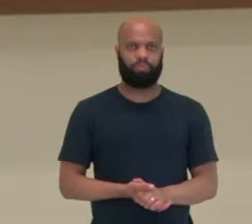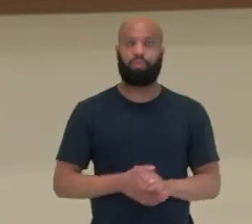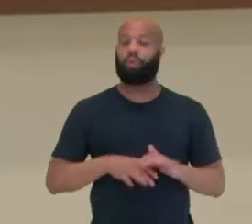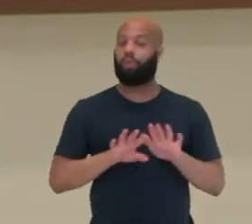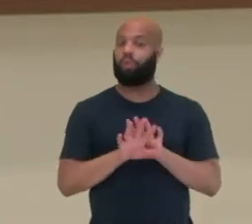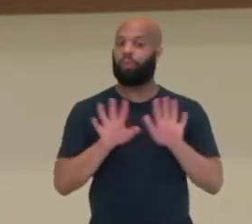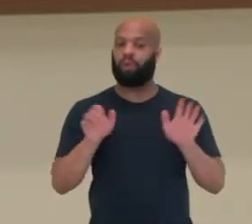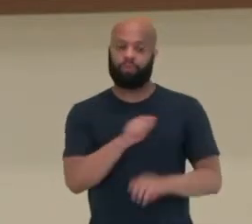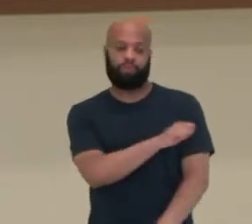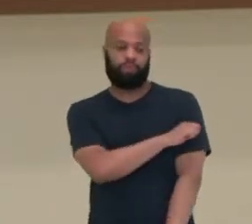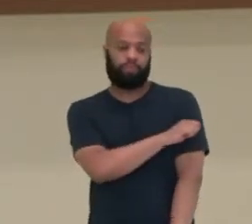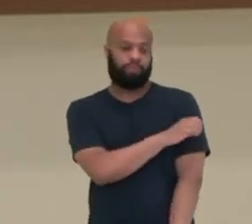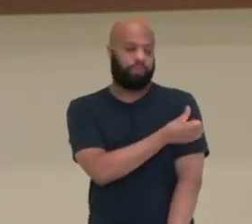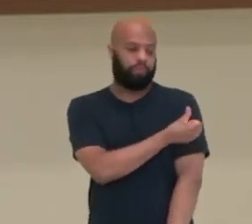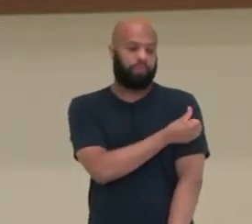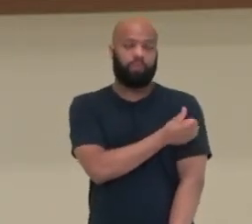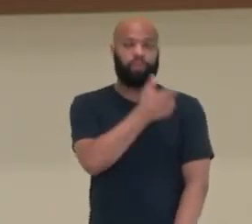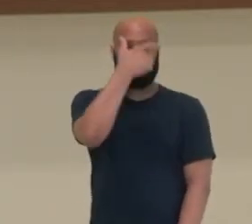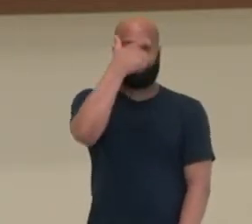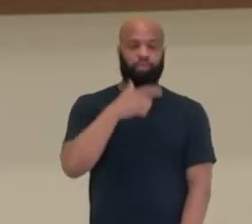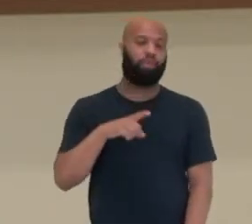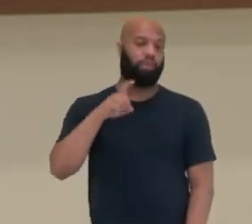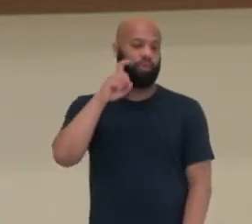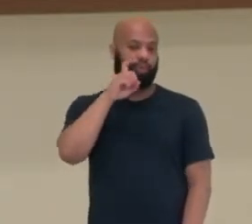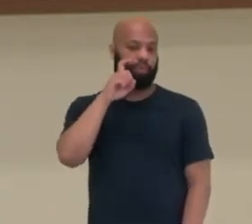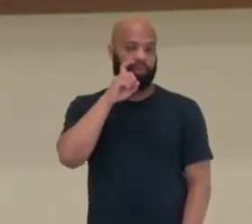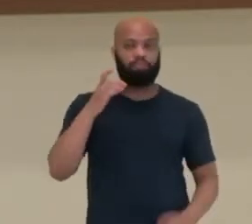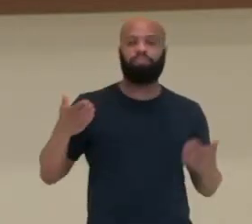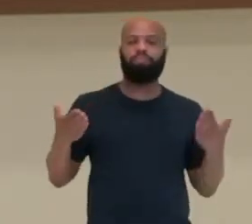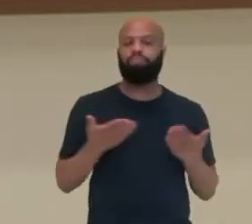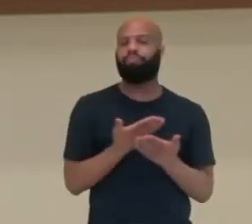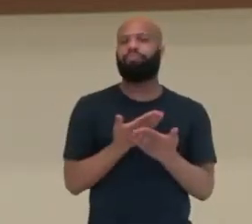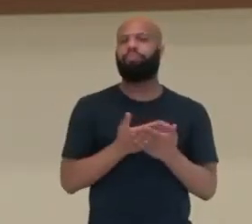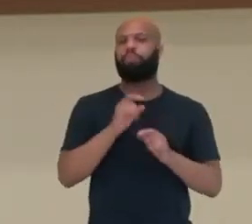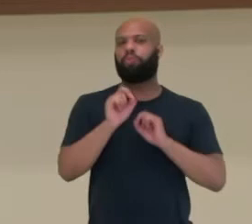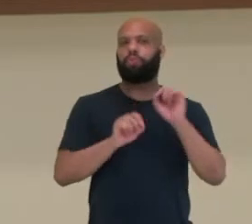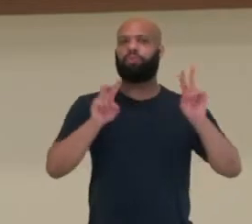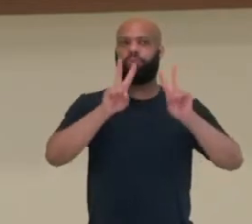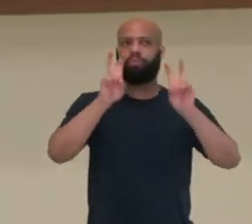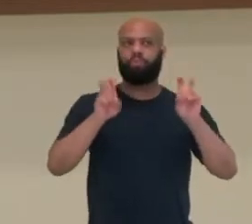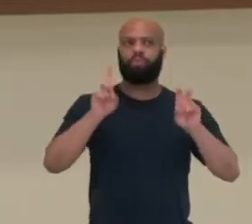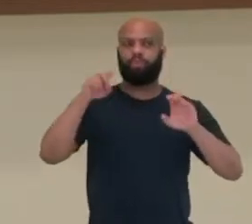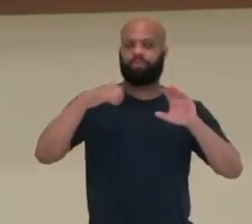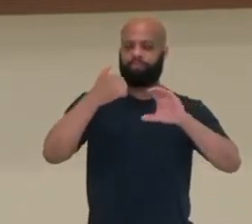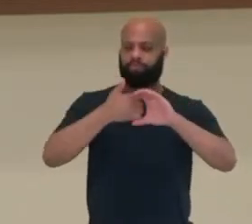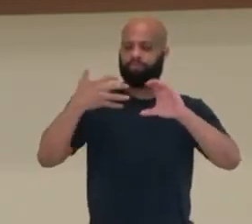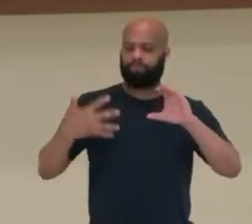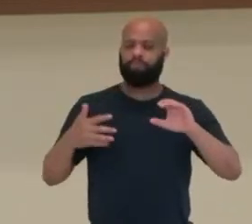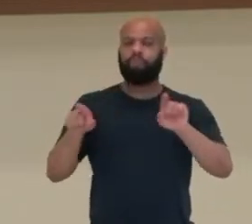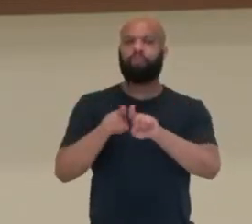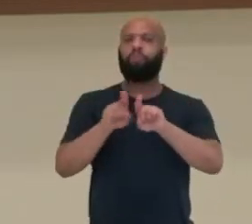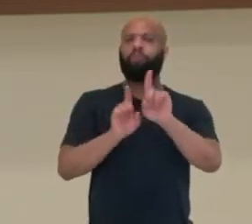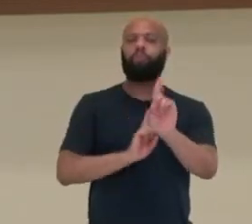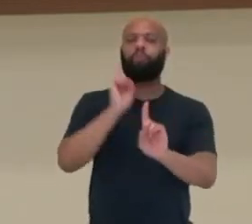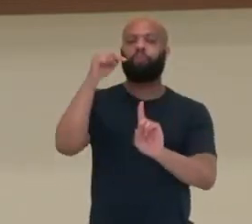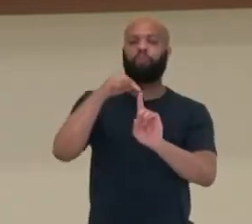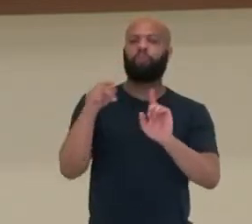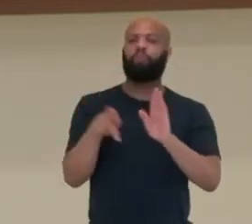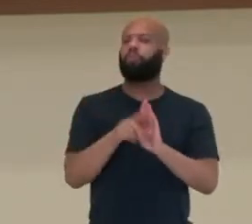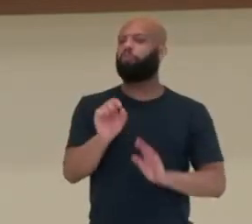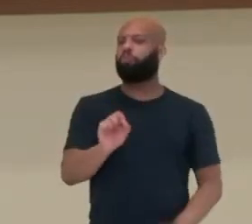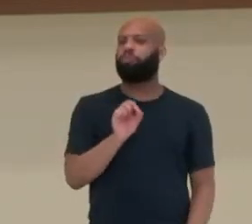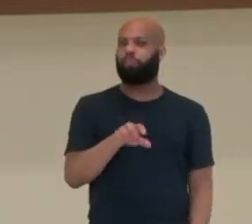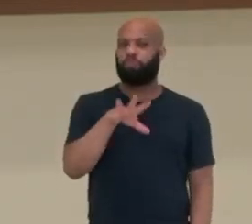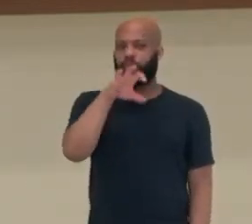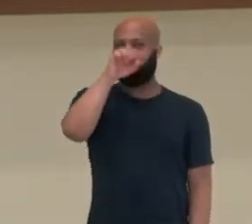Olá, estudantes do sexto ano. Aqui é o professor Fabiano e nessa aula nós vamos falar das características e funções do